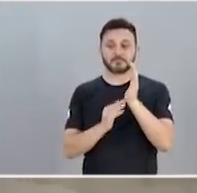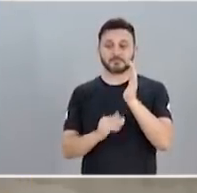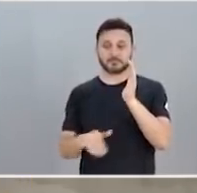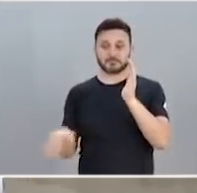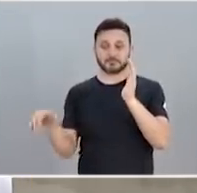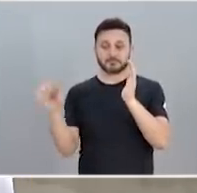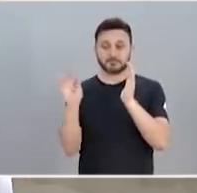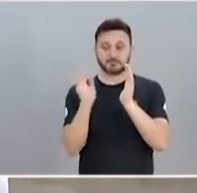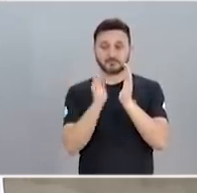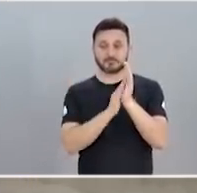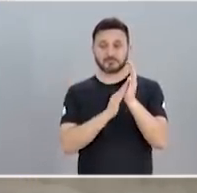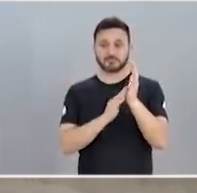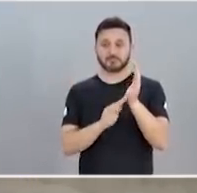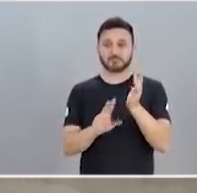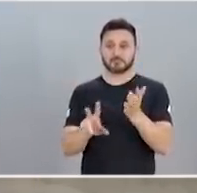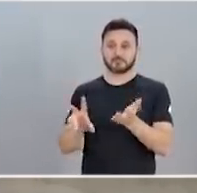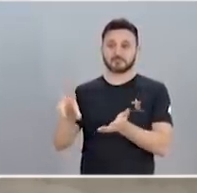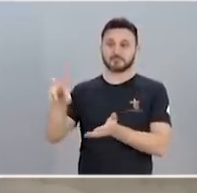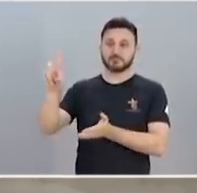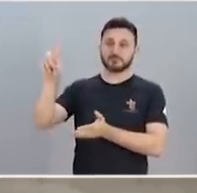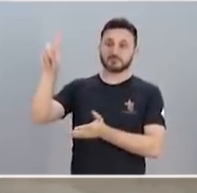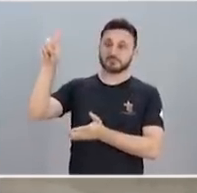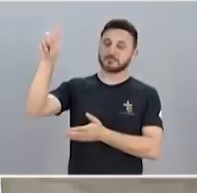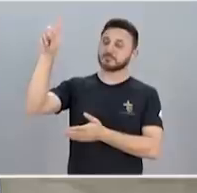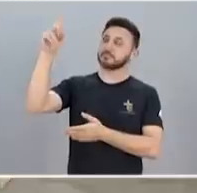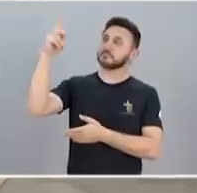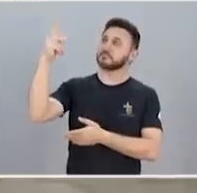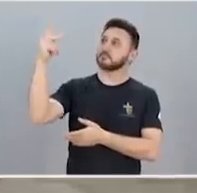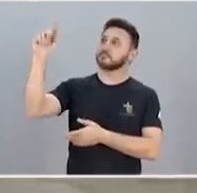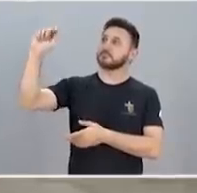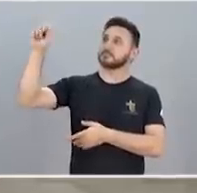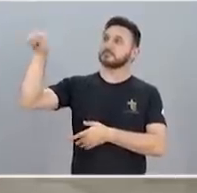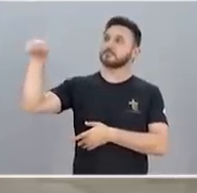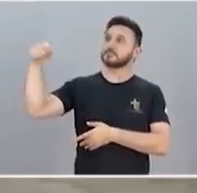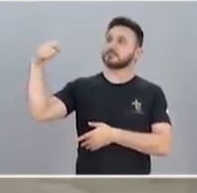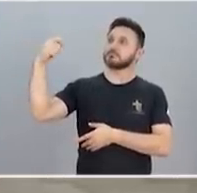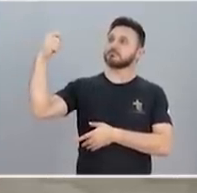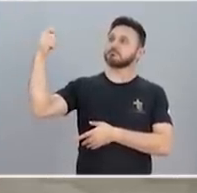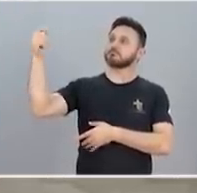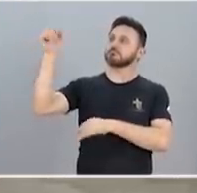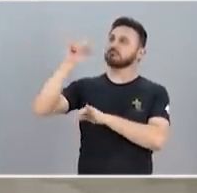louvarei, teu nome